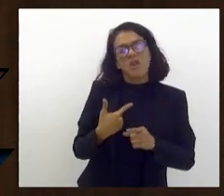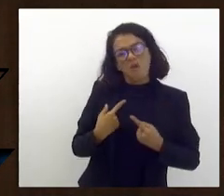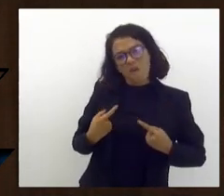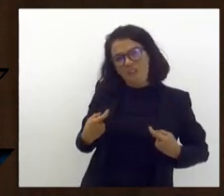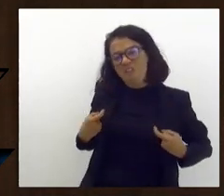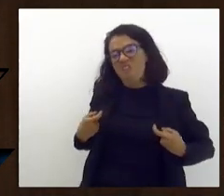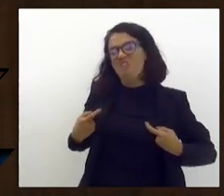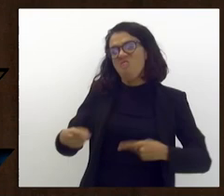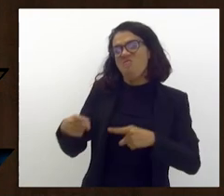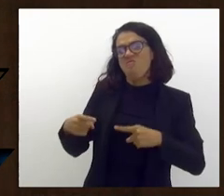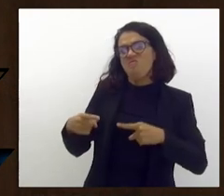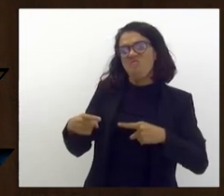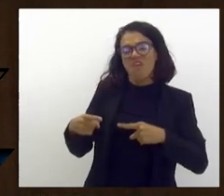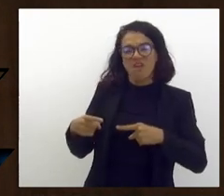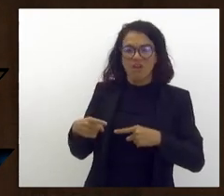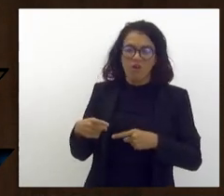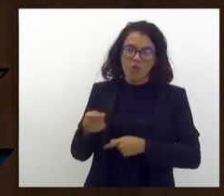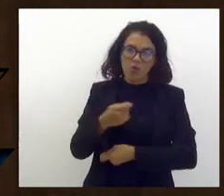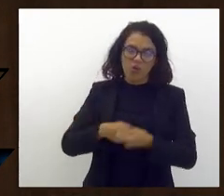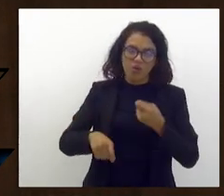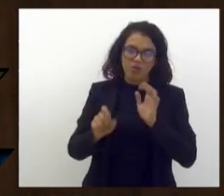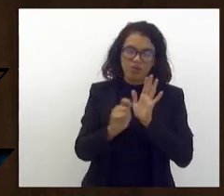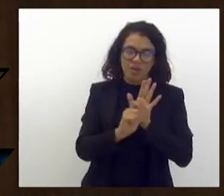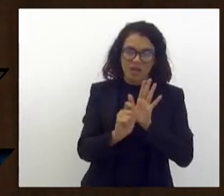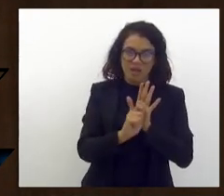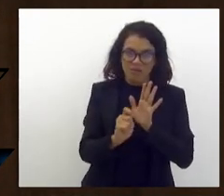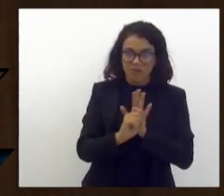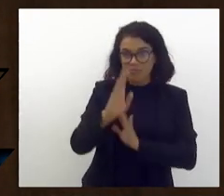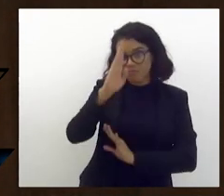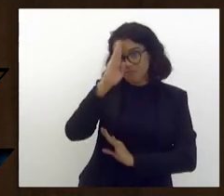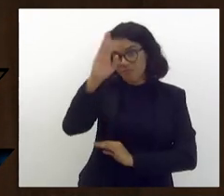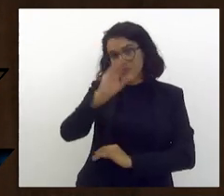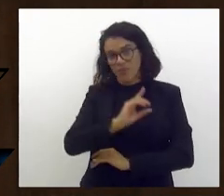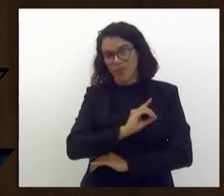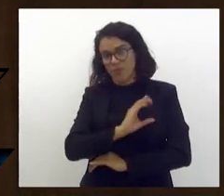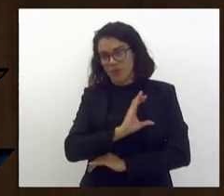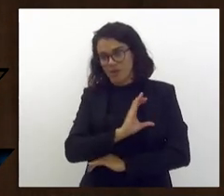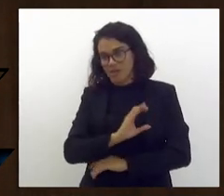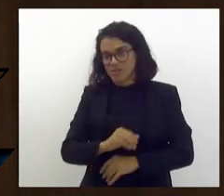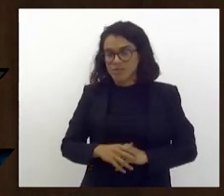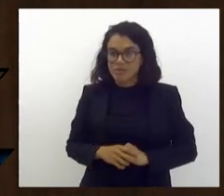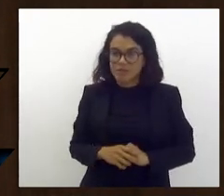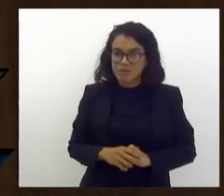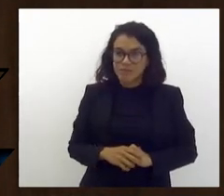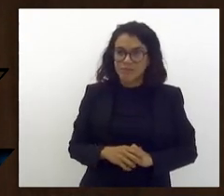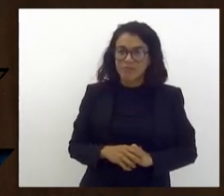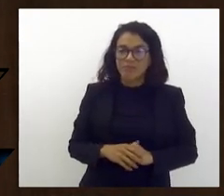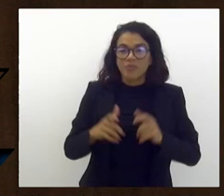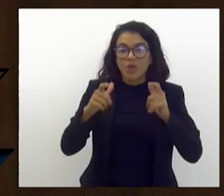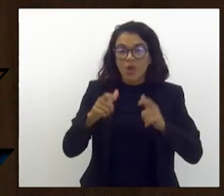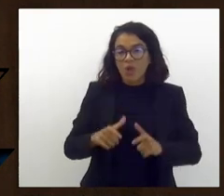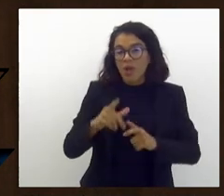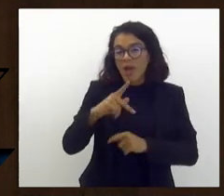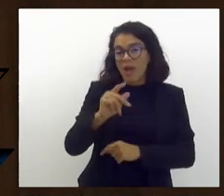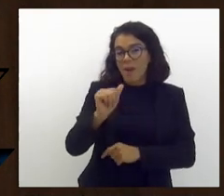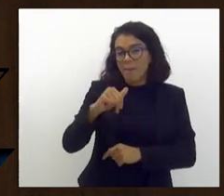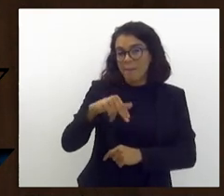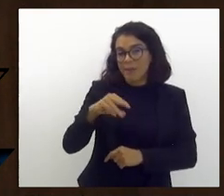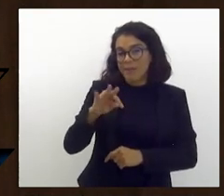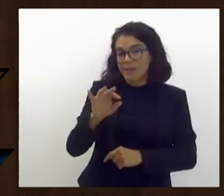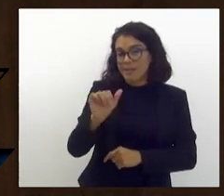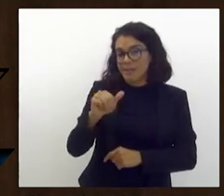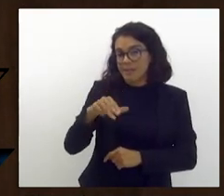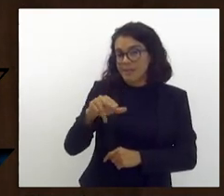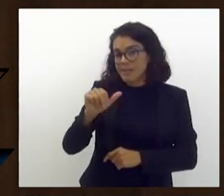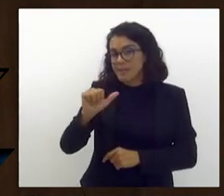guerra contra o tráfico, de forma especial na cidade de Duque de Caxias. Pantanal é um lugar que vem sofrendo muito. O